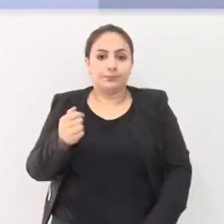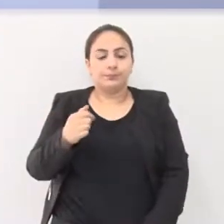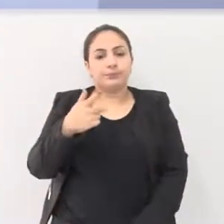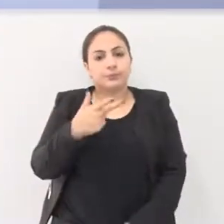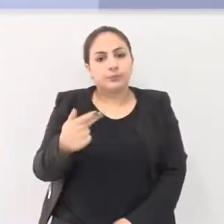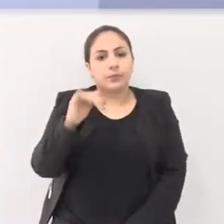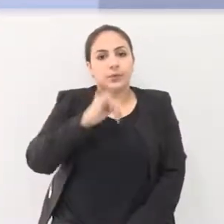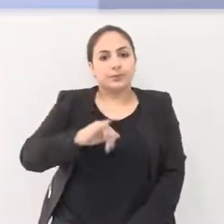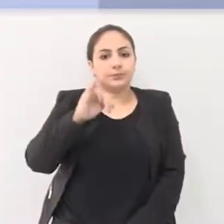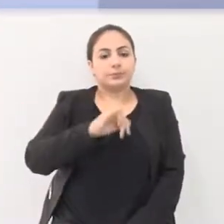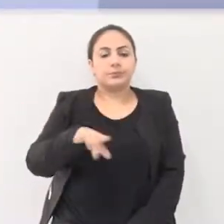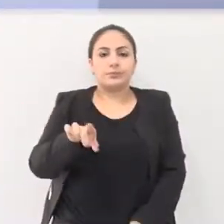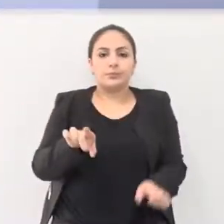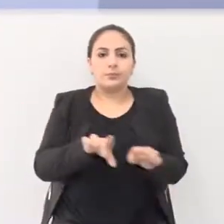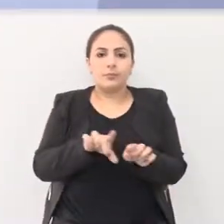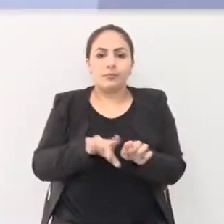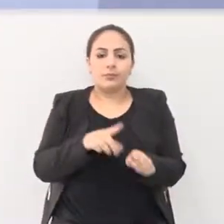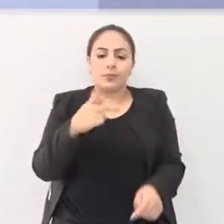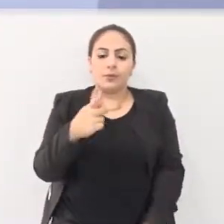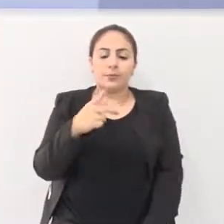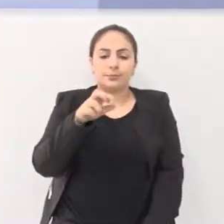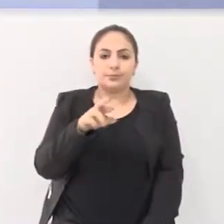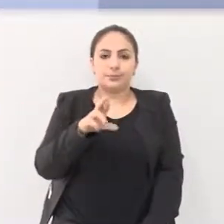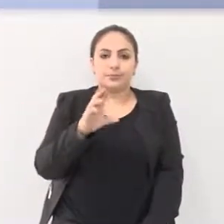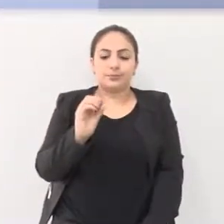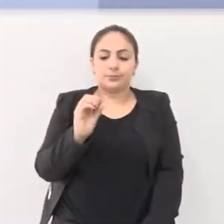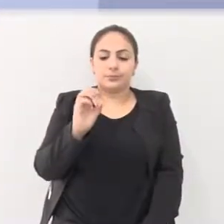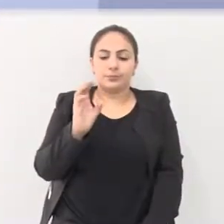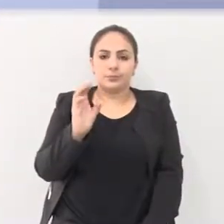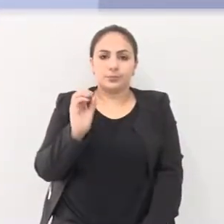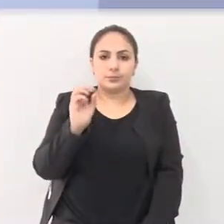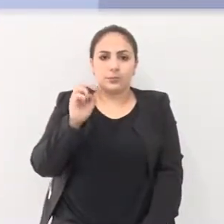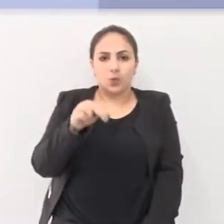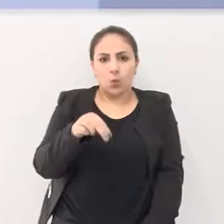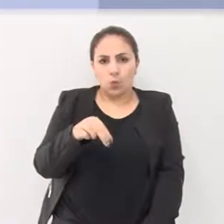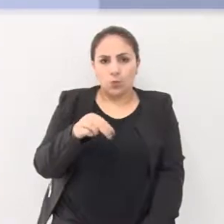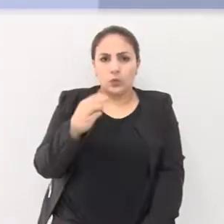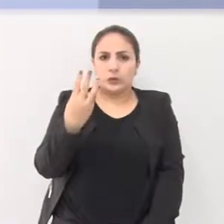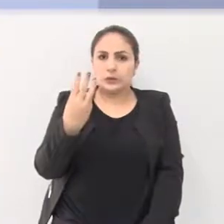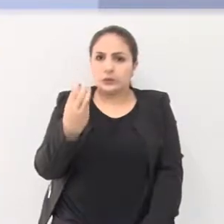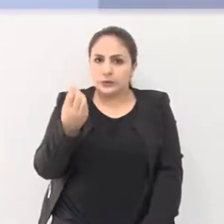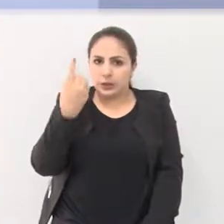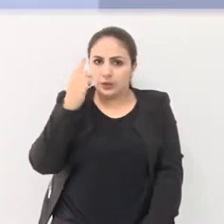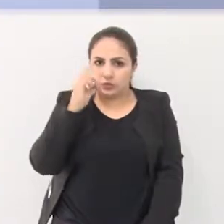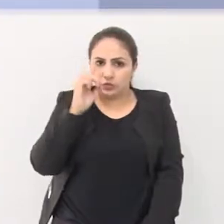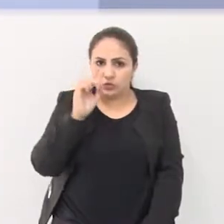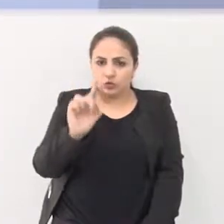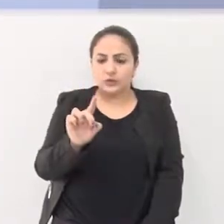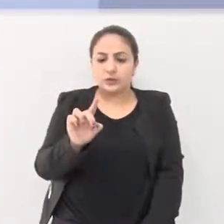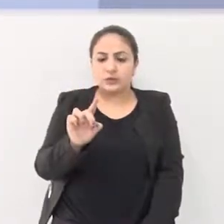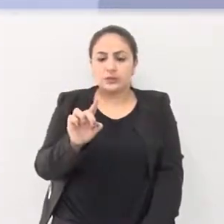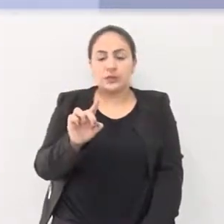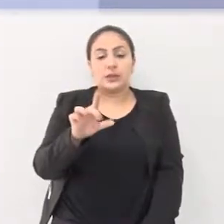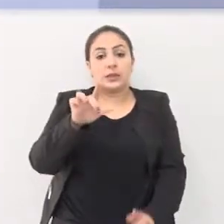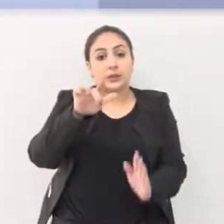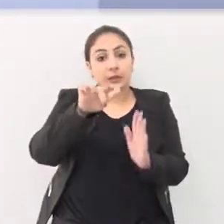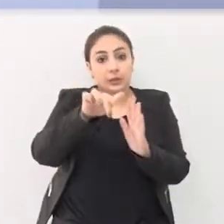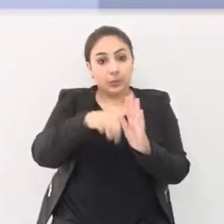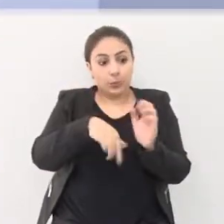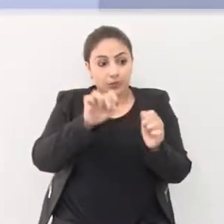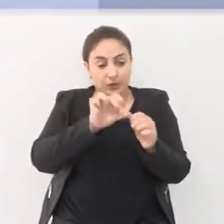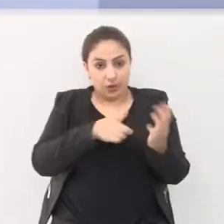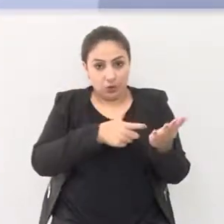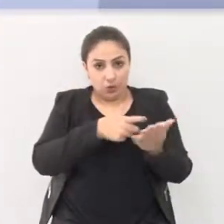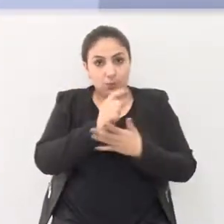acho fundamental é a questão do PROCON, né? Ou seja, 30 dias após a realização, até 30